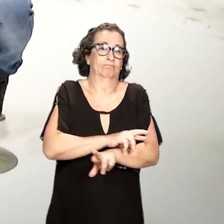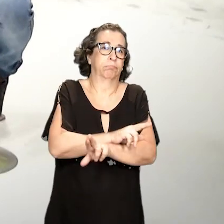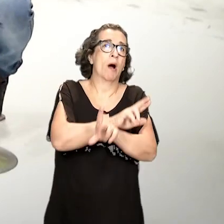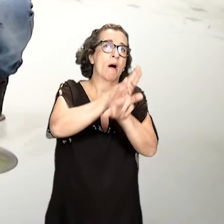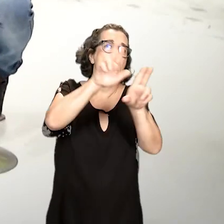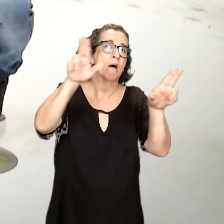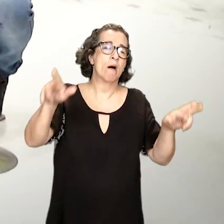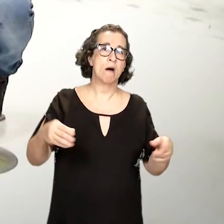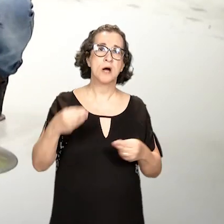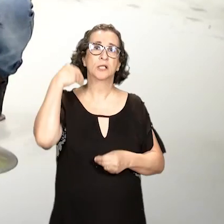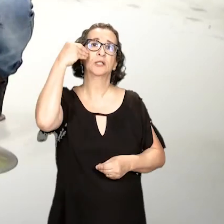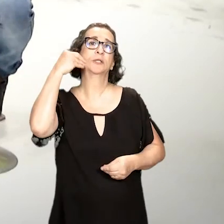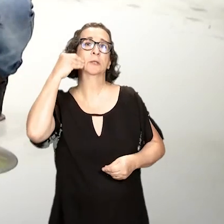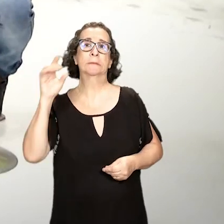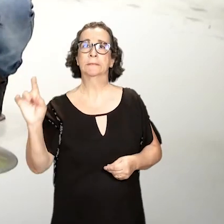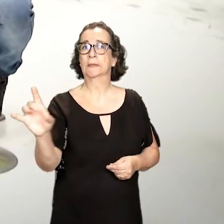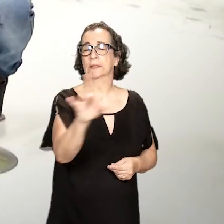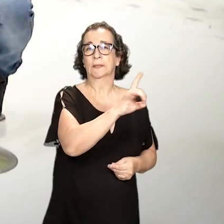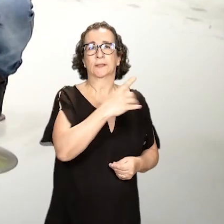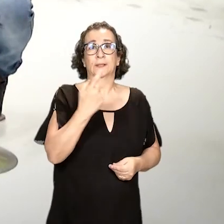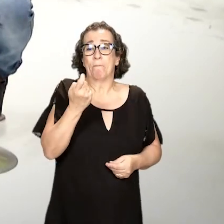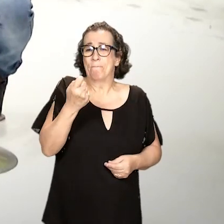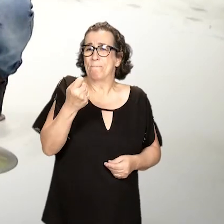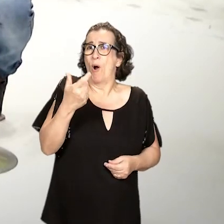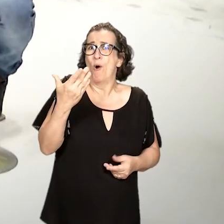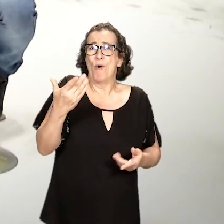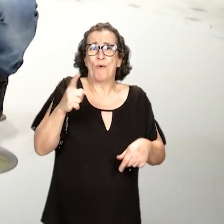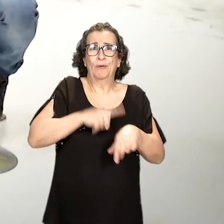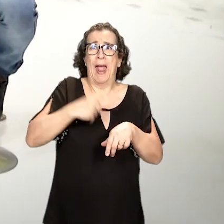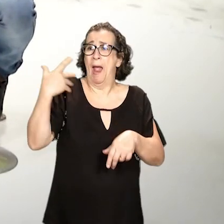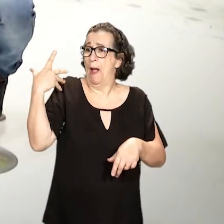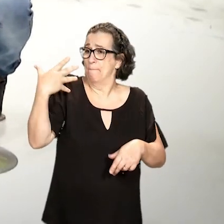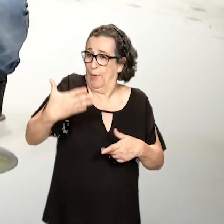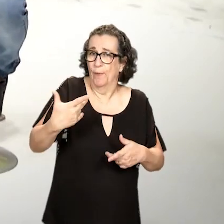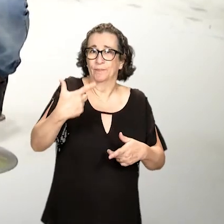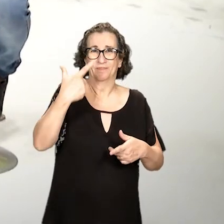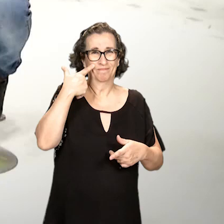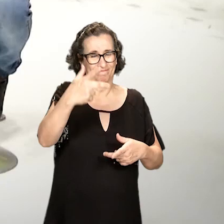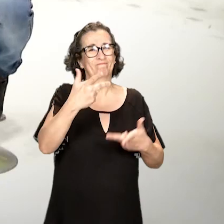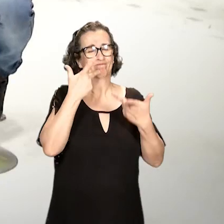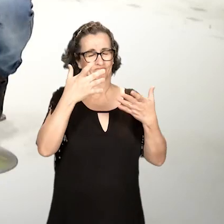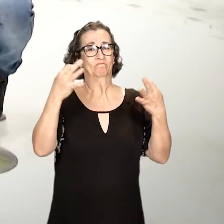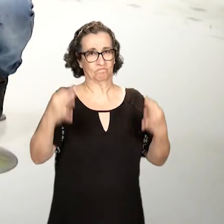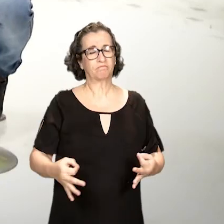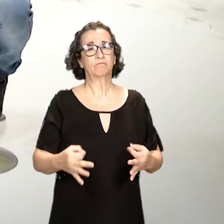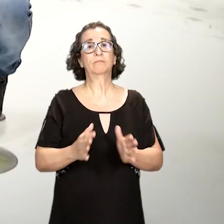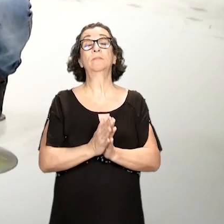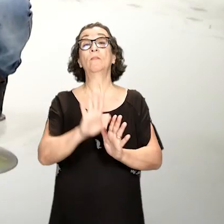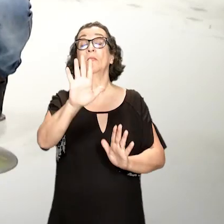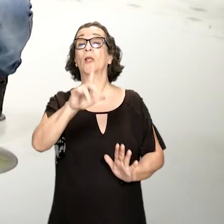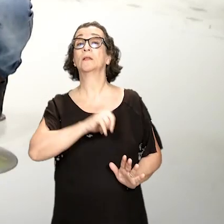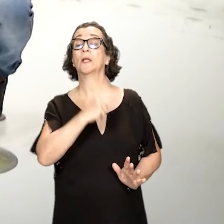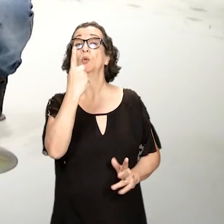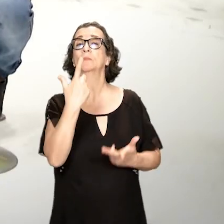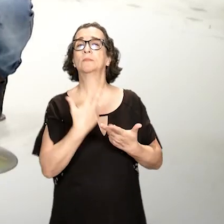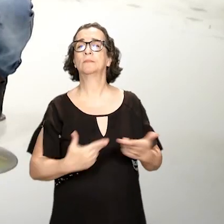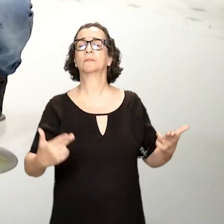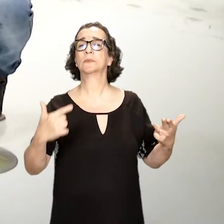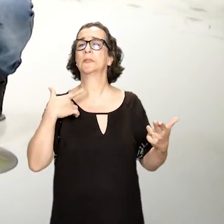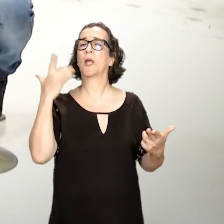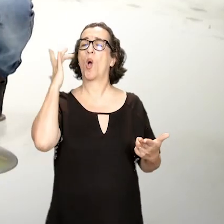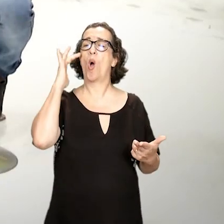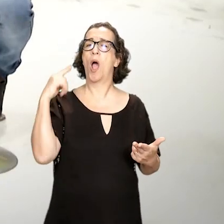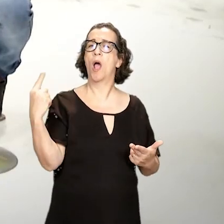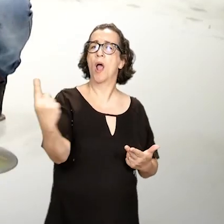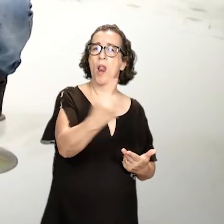experiências vividas em tão pouco tempo né como você colocou E aí tem uma questão que eu